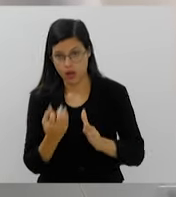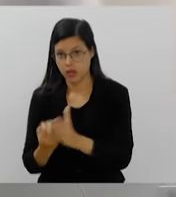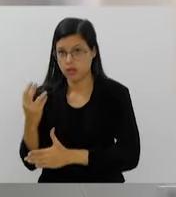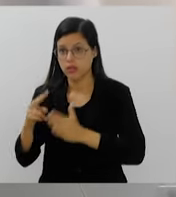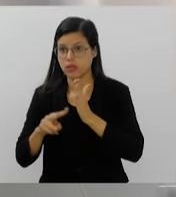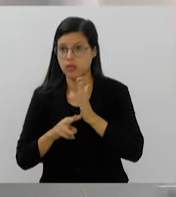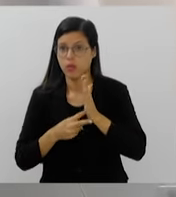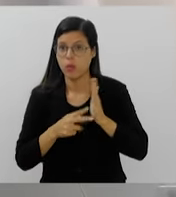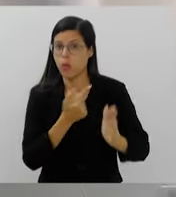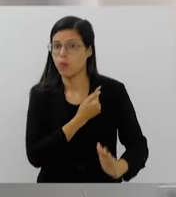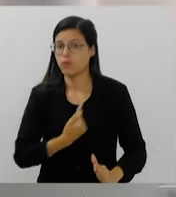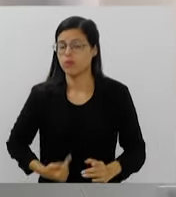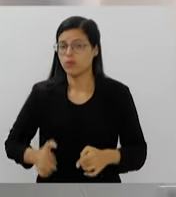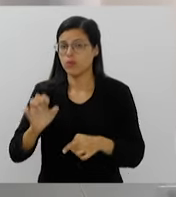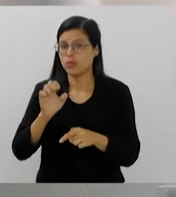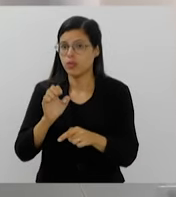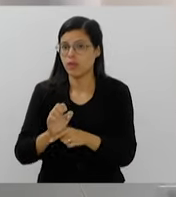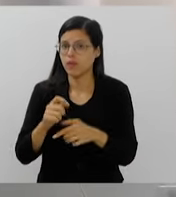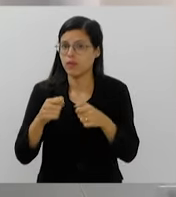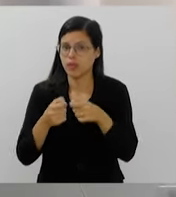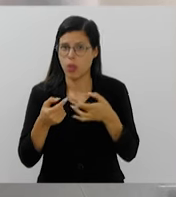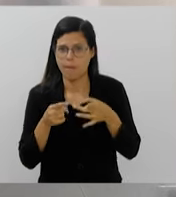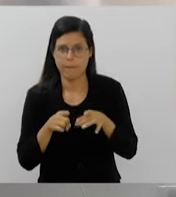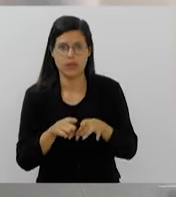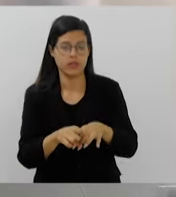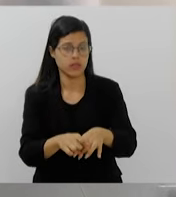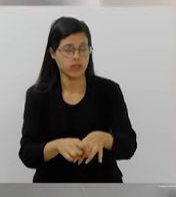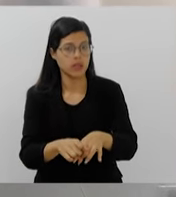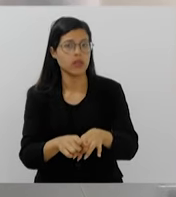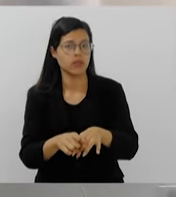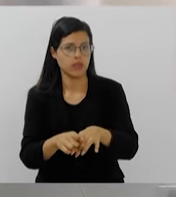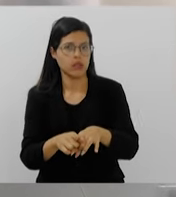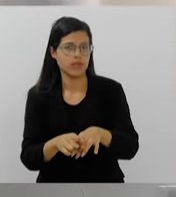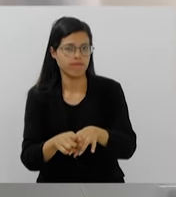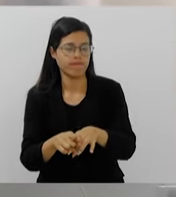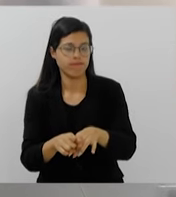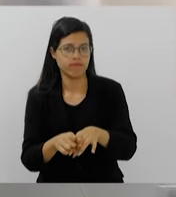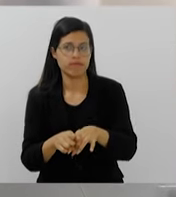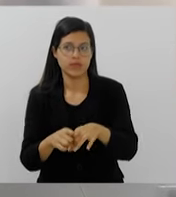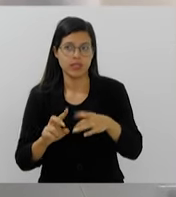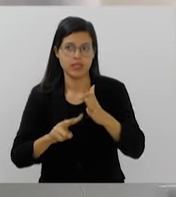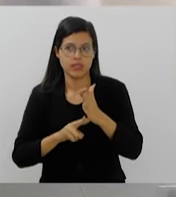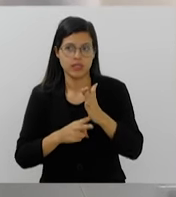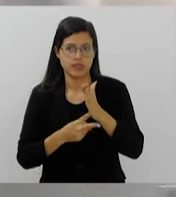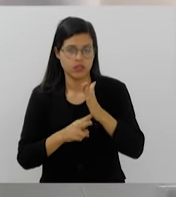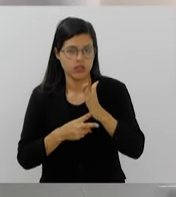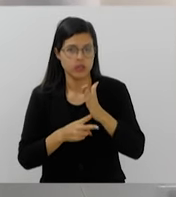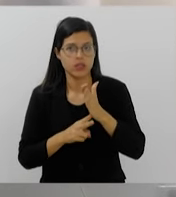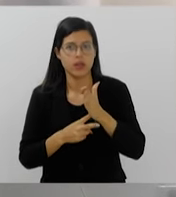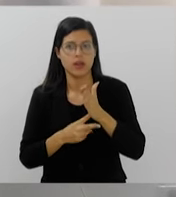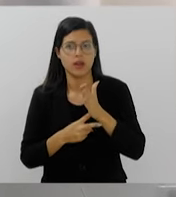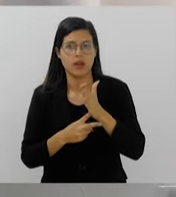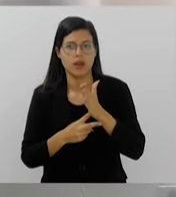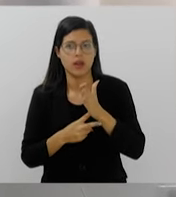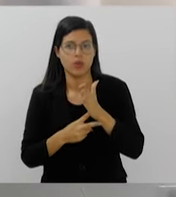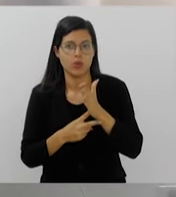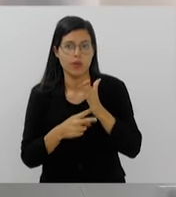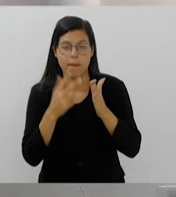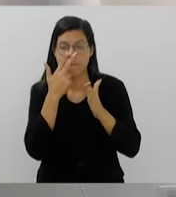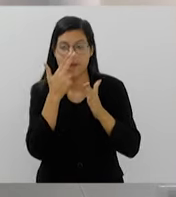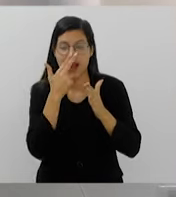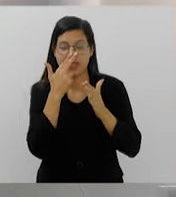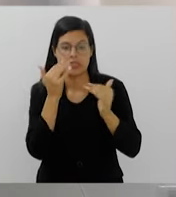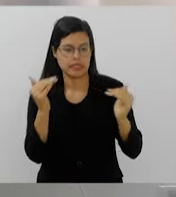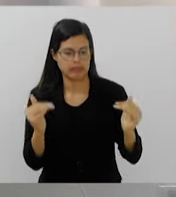a realizar uma série de convênios para sindicatos que muitas vezes trepam a competência um no outro. Vou